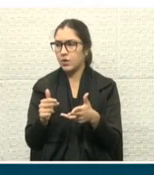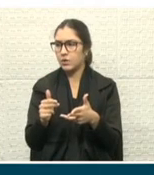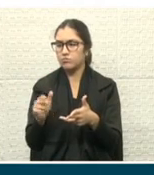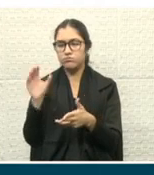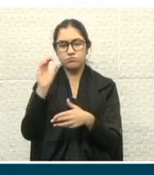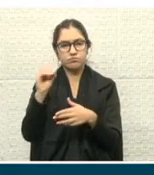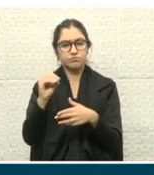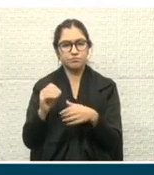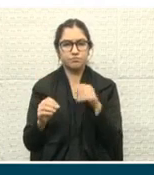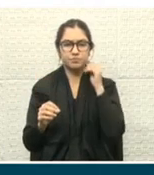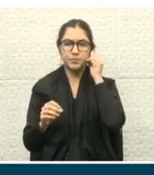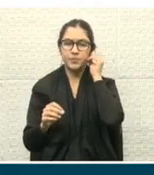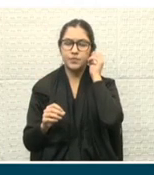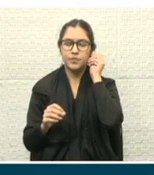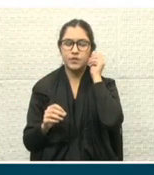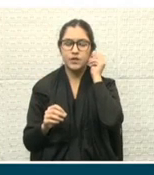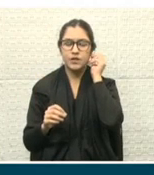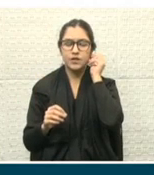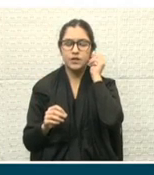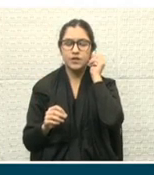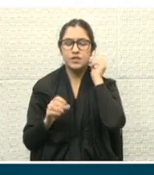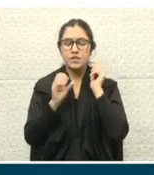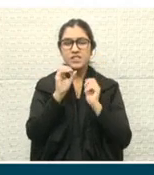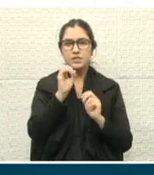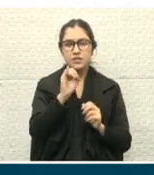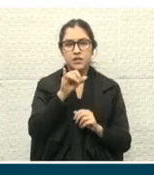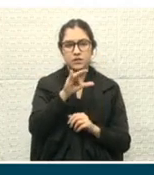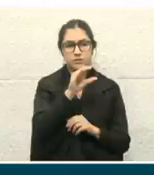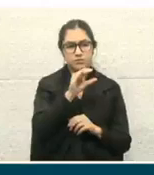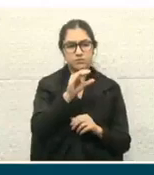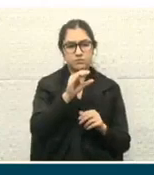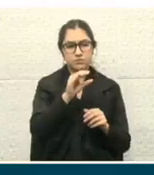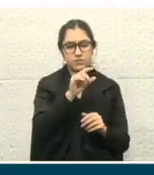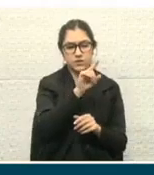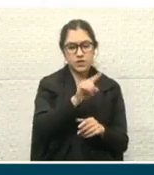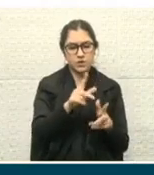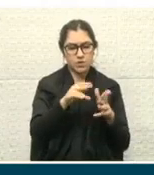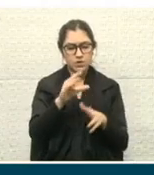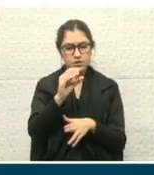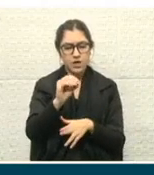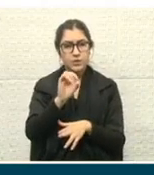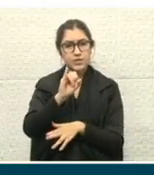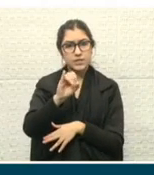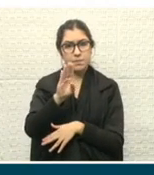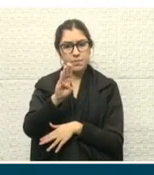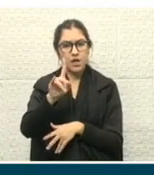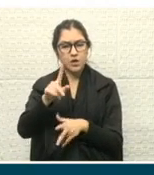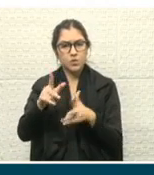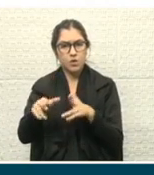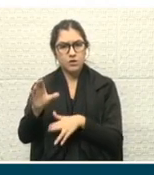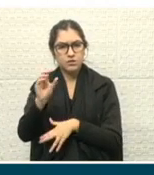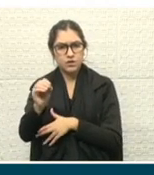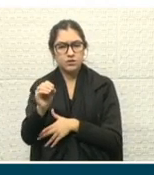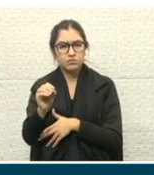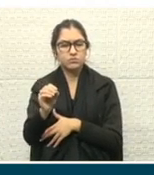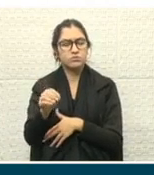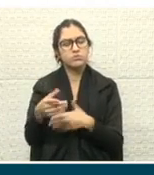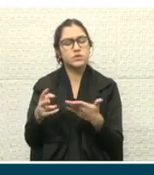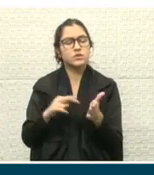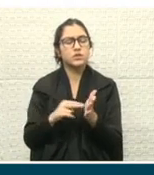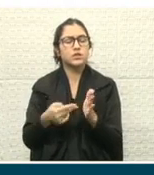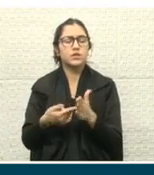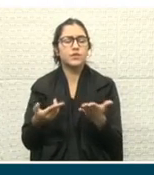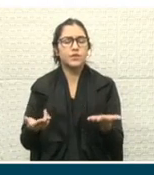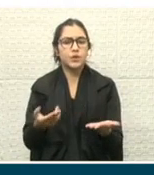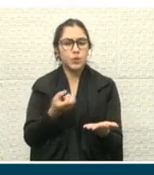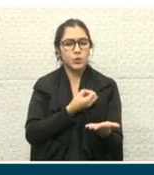for 0. Se a parte imaginária de Z é igual a 0, se o B é igual a 0, isso